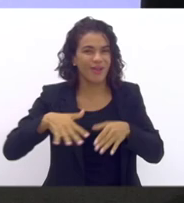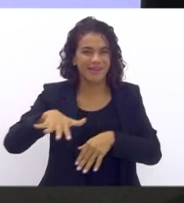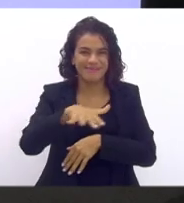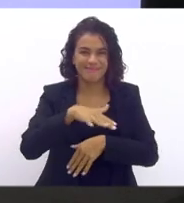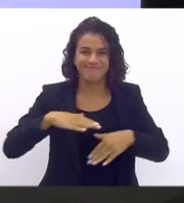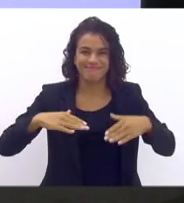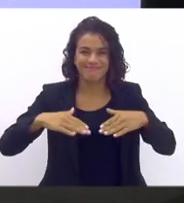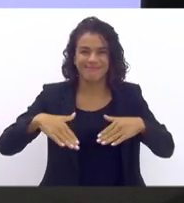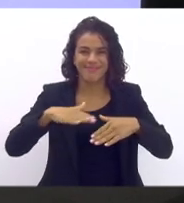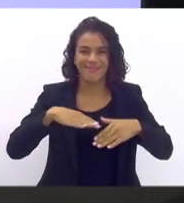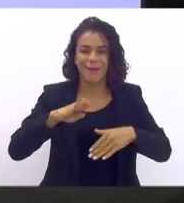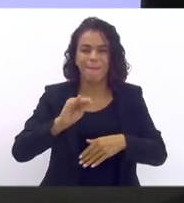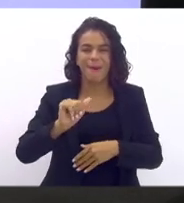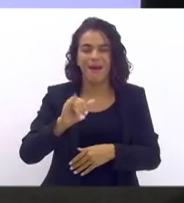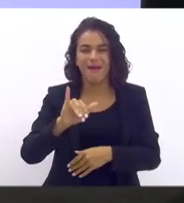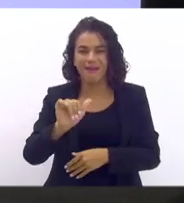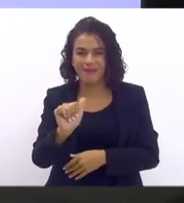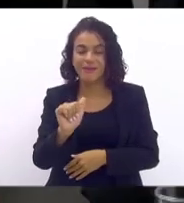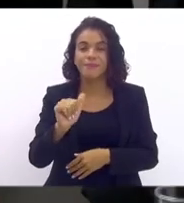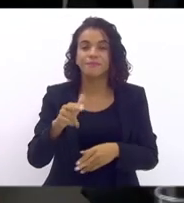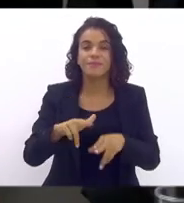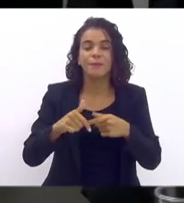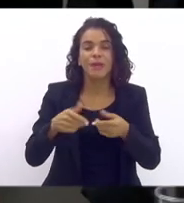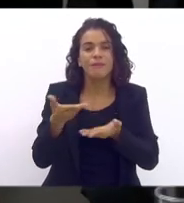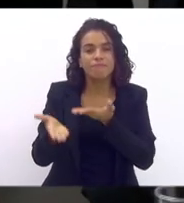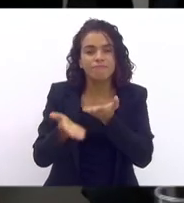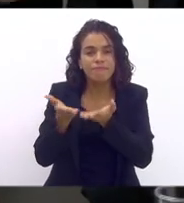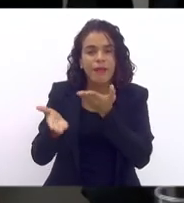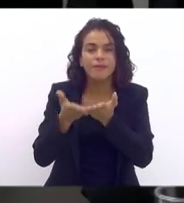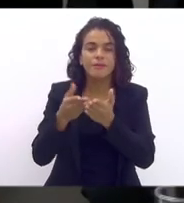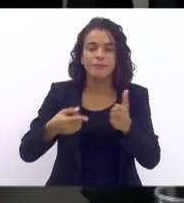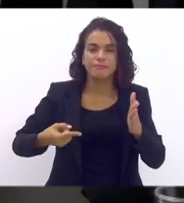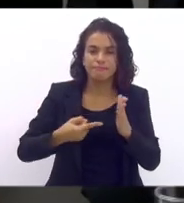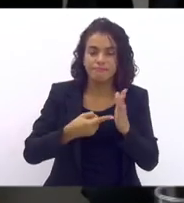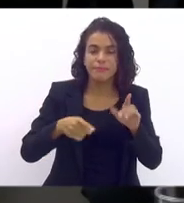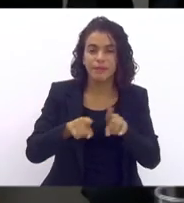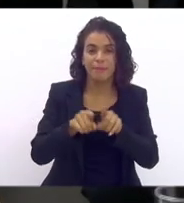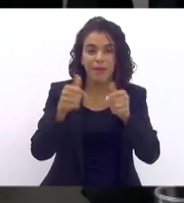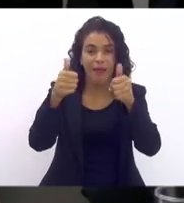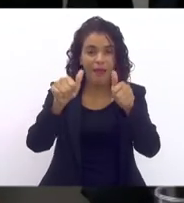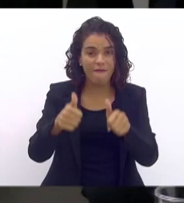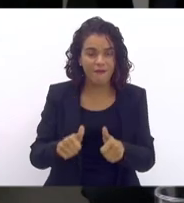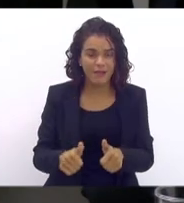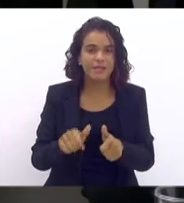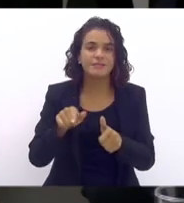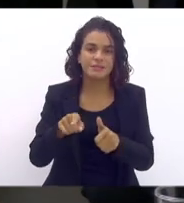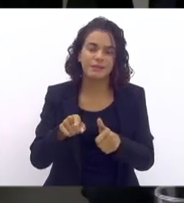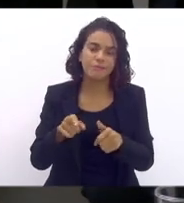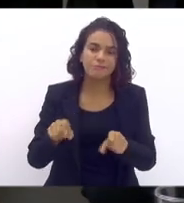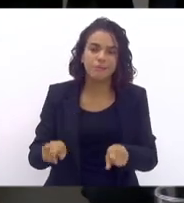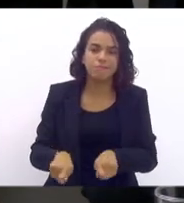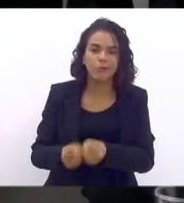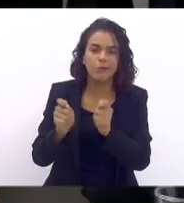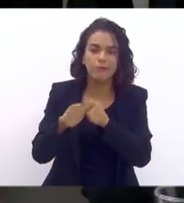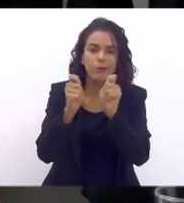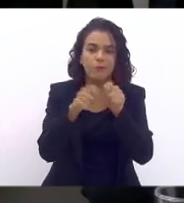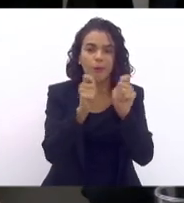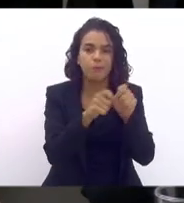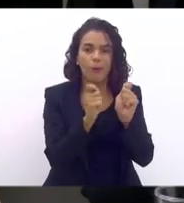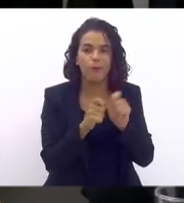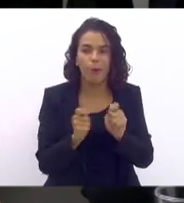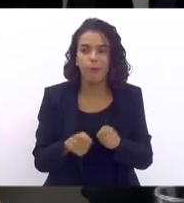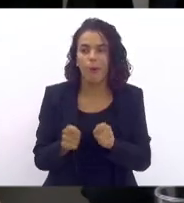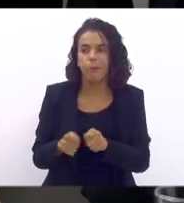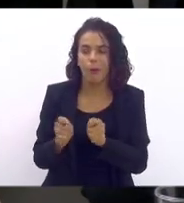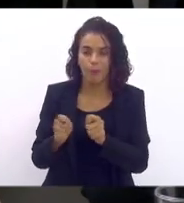começa com a Baia de Guanabara e atendimento à denúncia se mantém avaliação de danos a gente tá propondo normas internas no Inea para